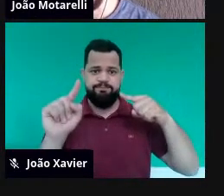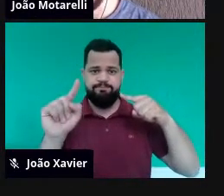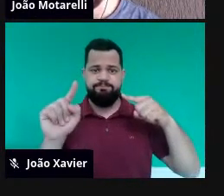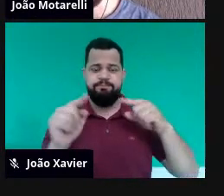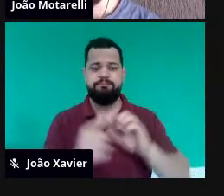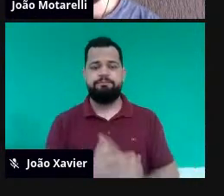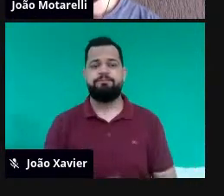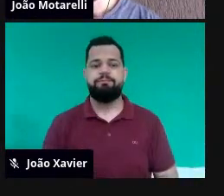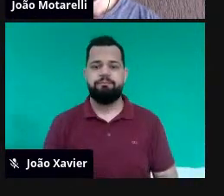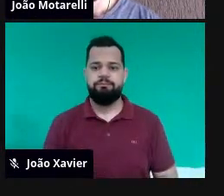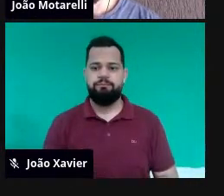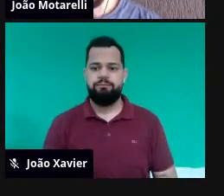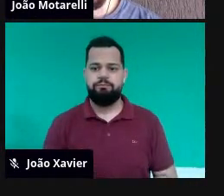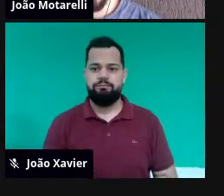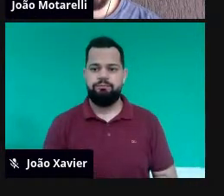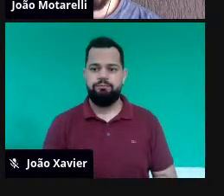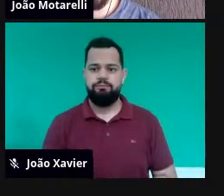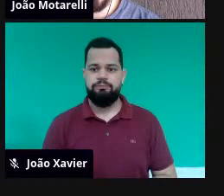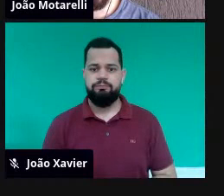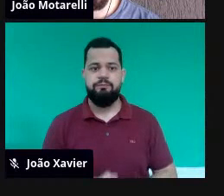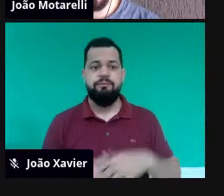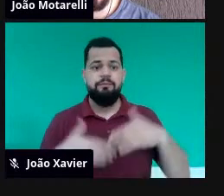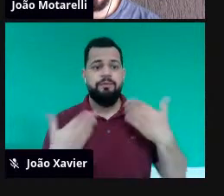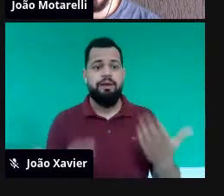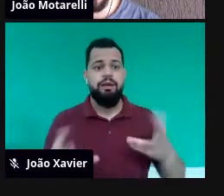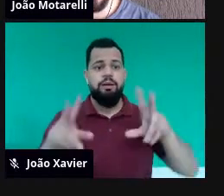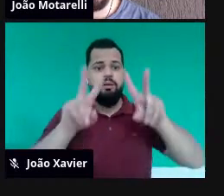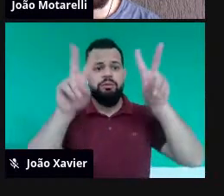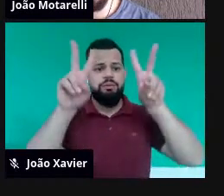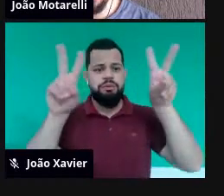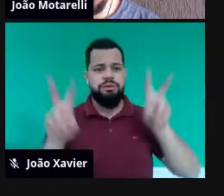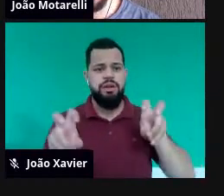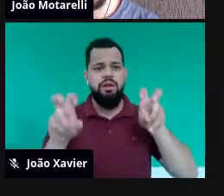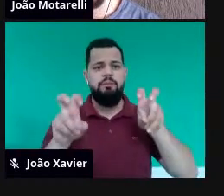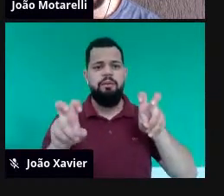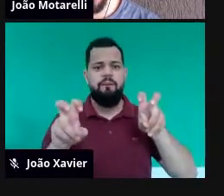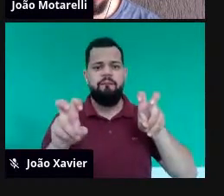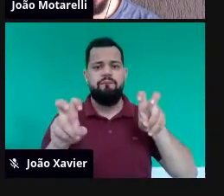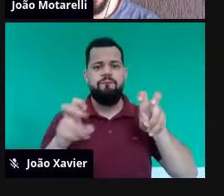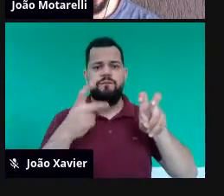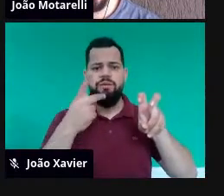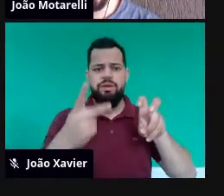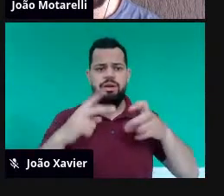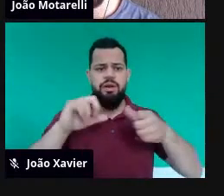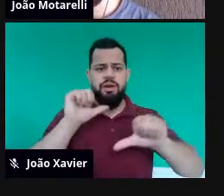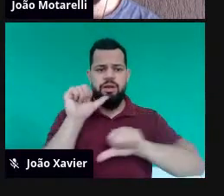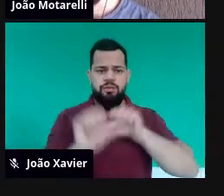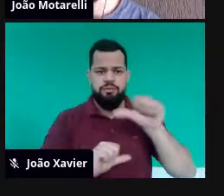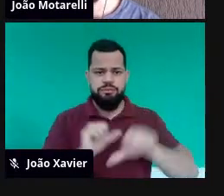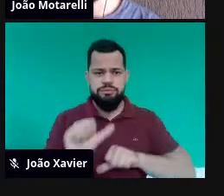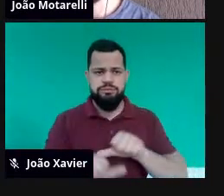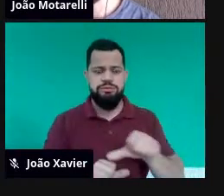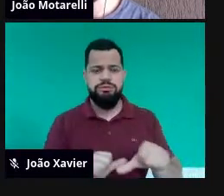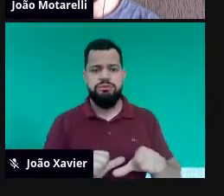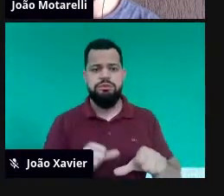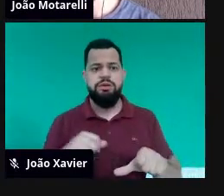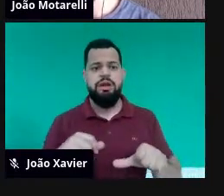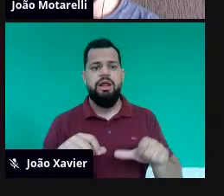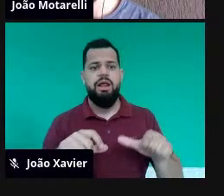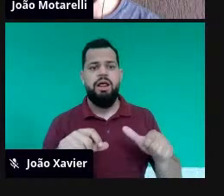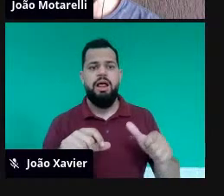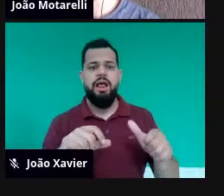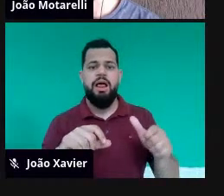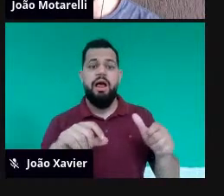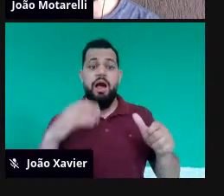falando. Quando a gente fala sobre alterações do sistema de recompensa, a literatura mostra para a